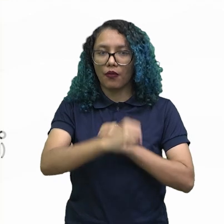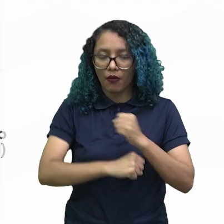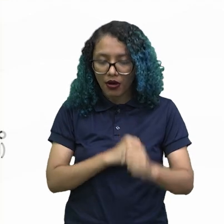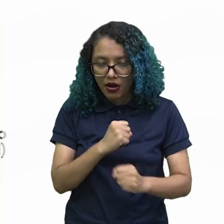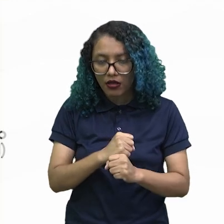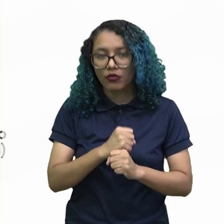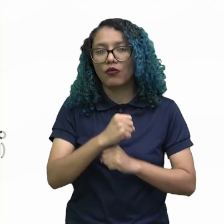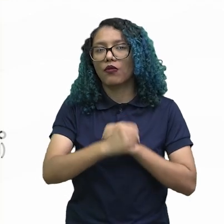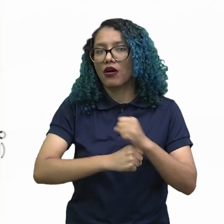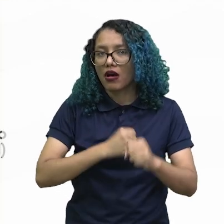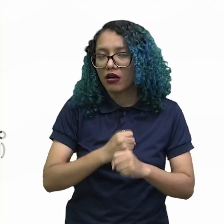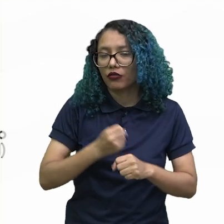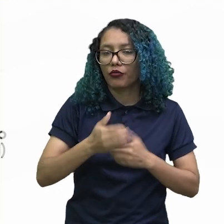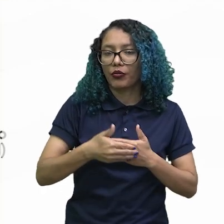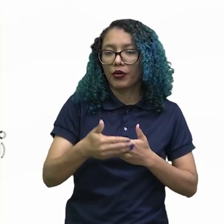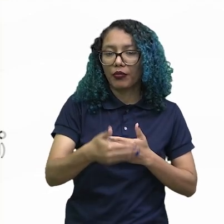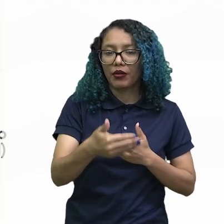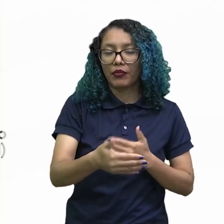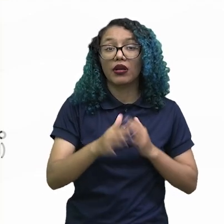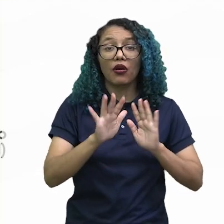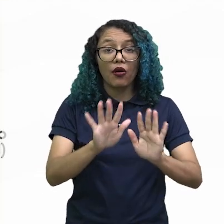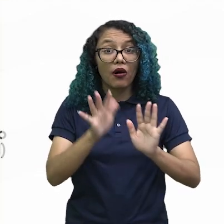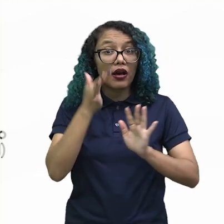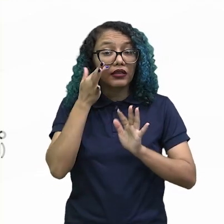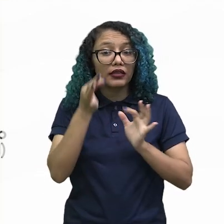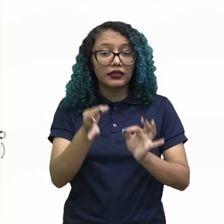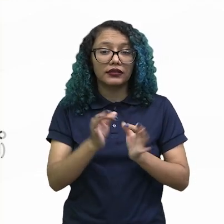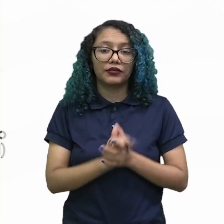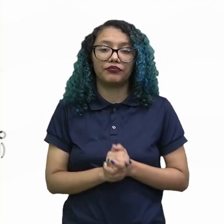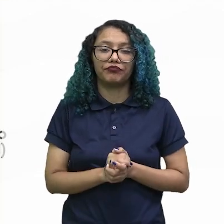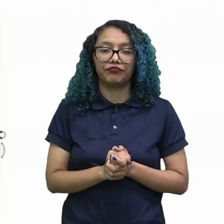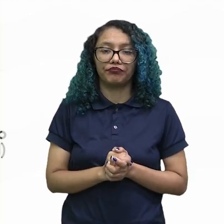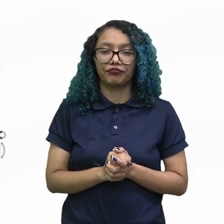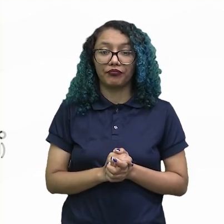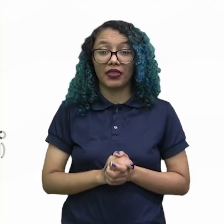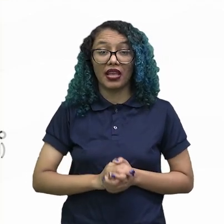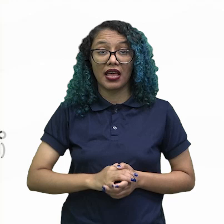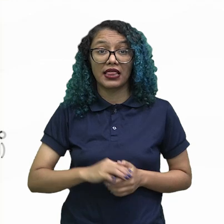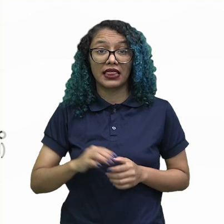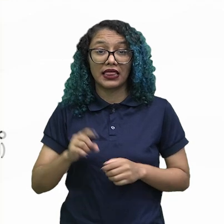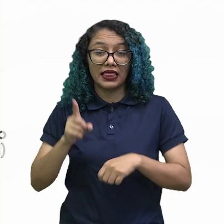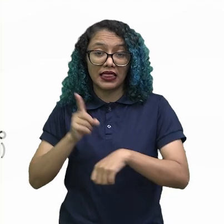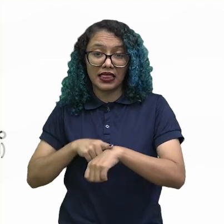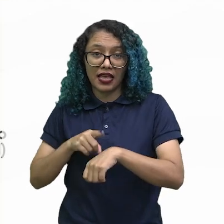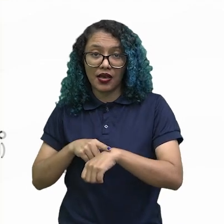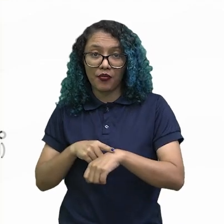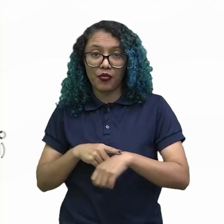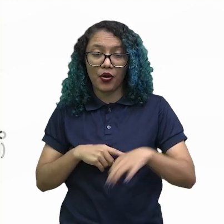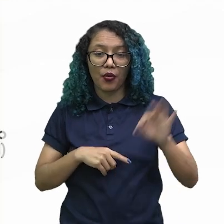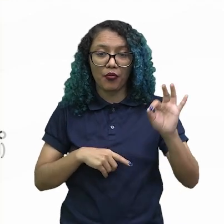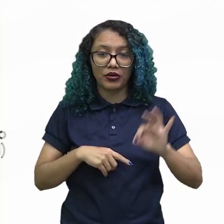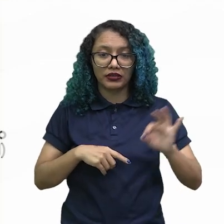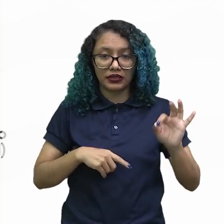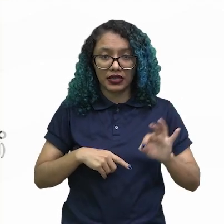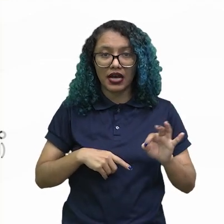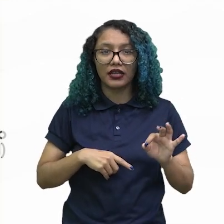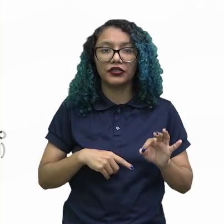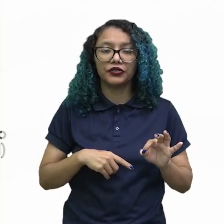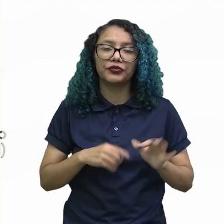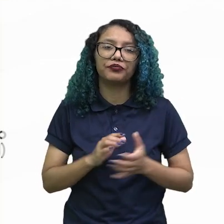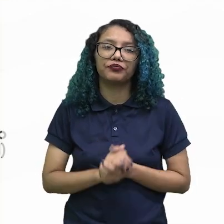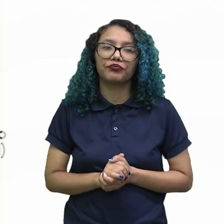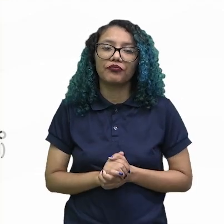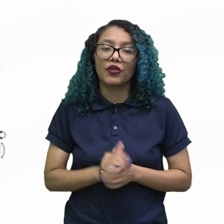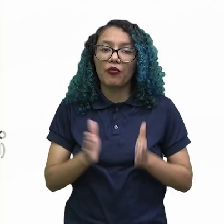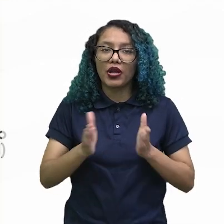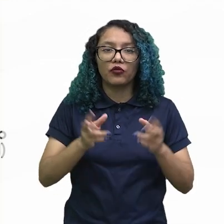Turma, repare aqui algo importante. Taxa de juros e tempo não estão na mesma